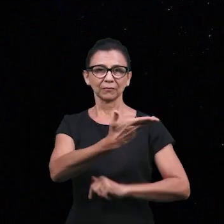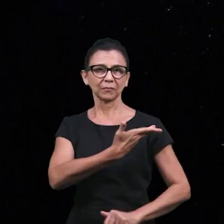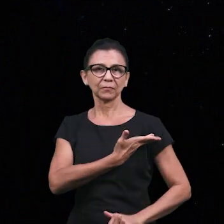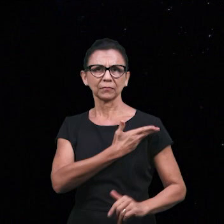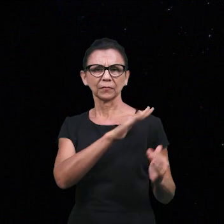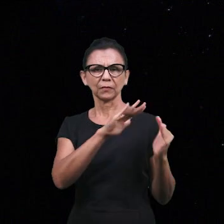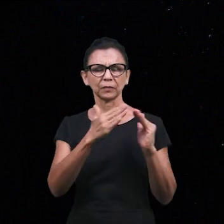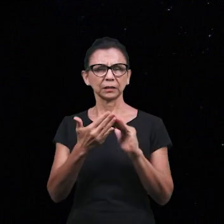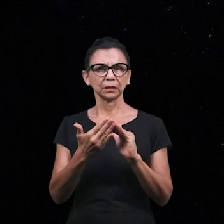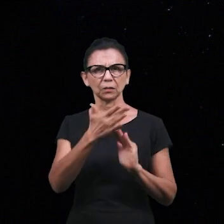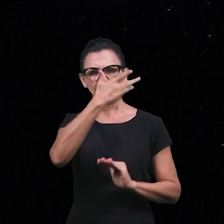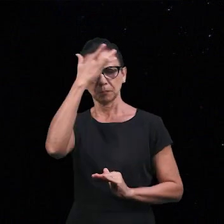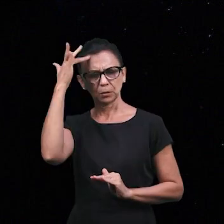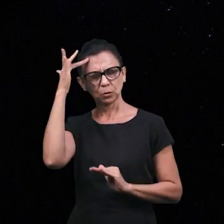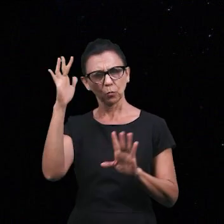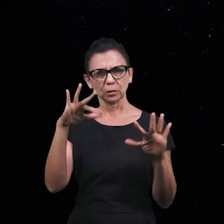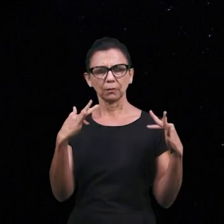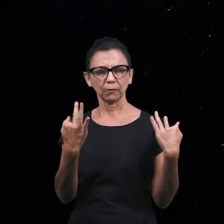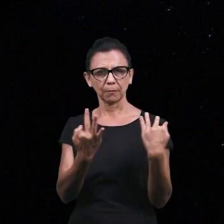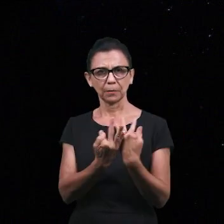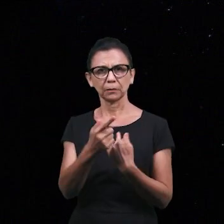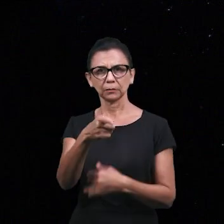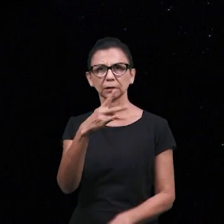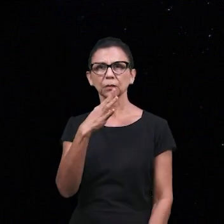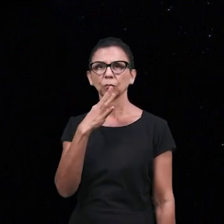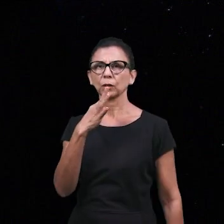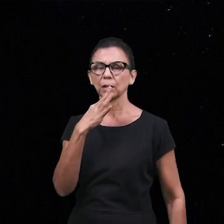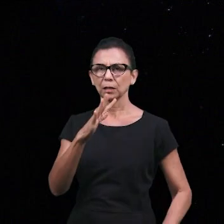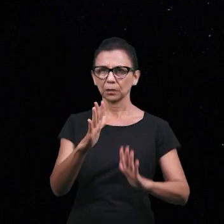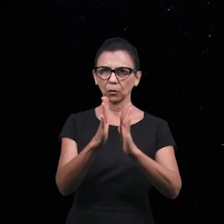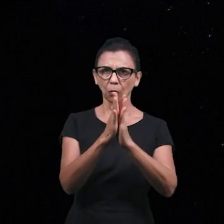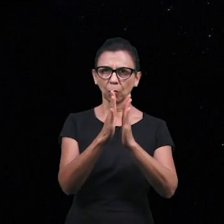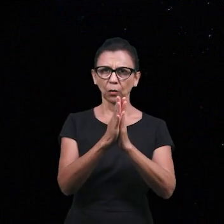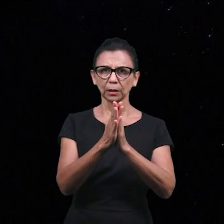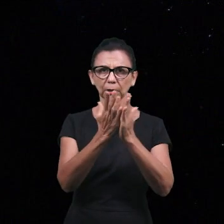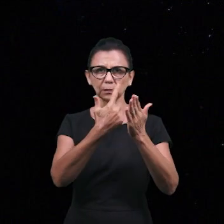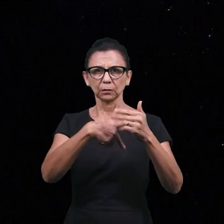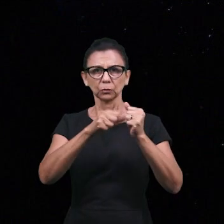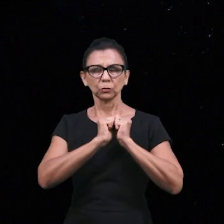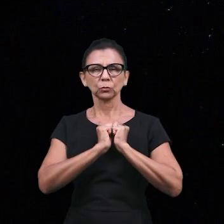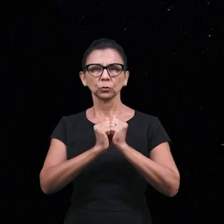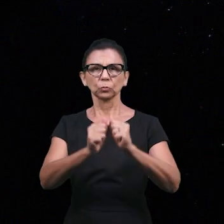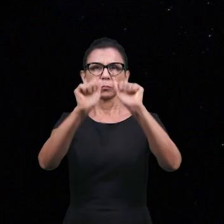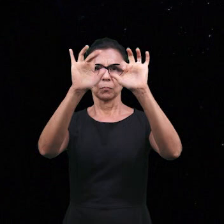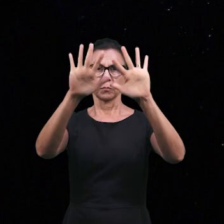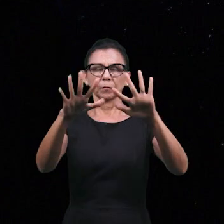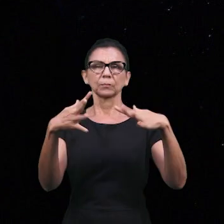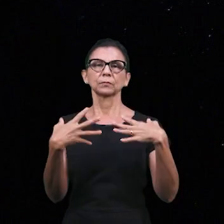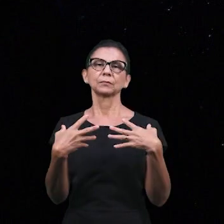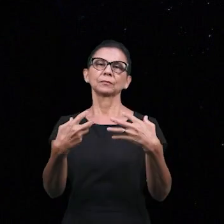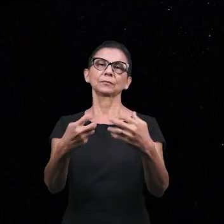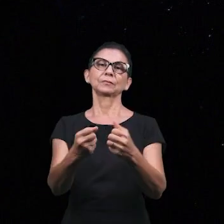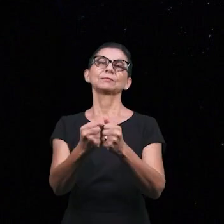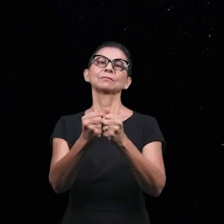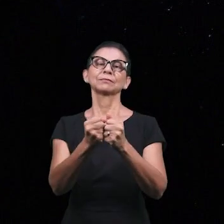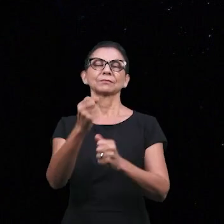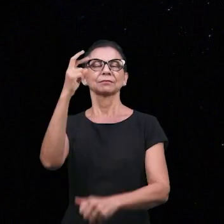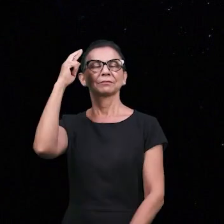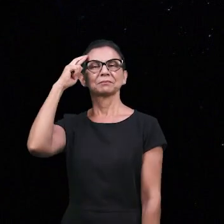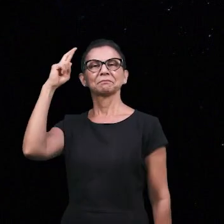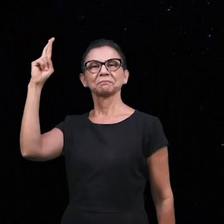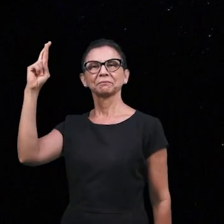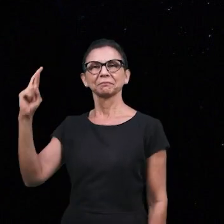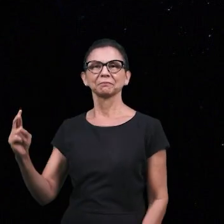amigos, vizinhos, parentes, pessoas por quem você está orando. E juntos receberemos uma grande bênção do